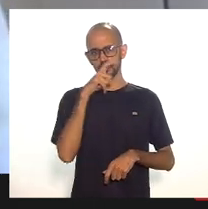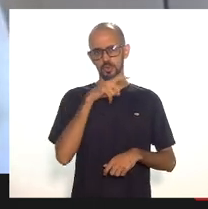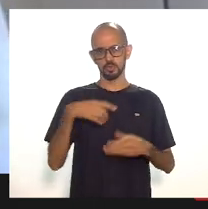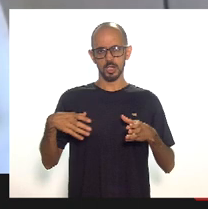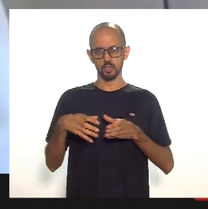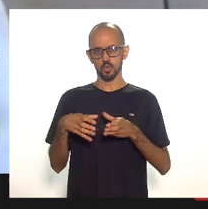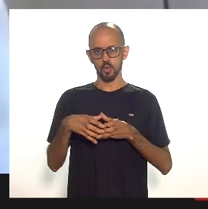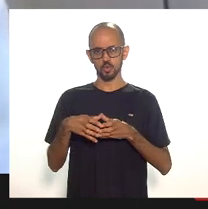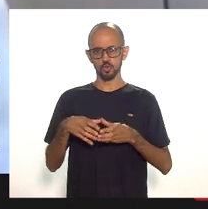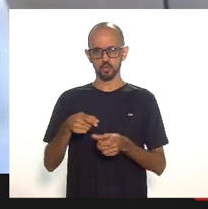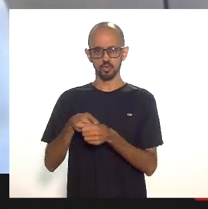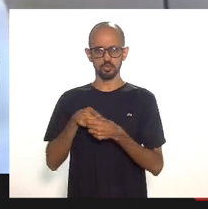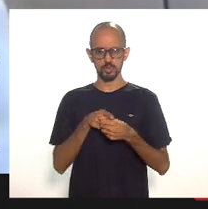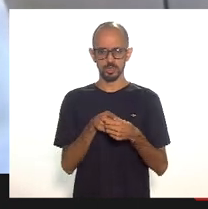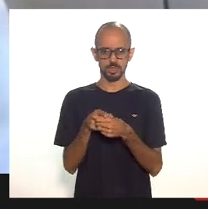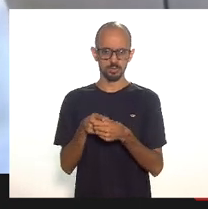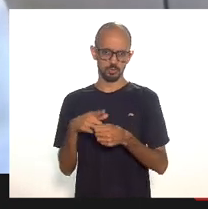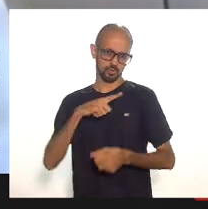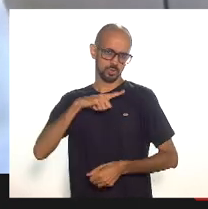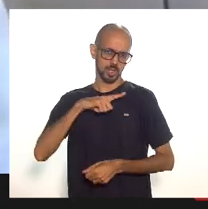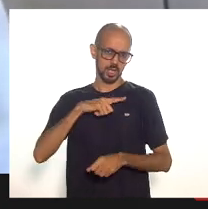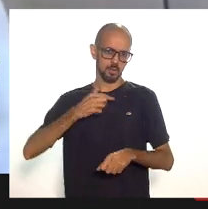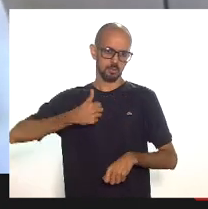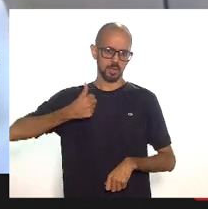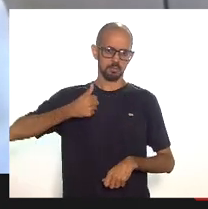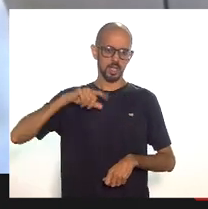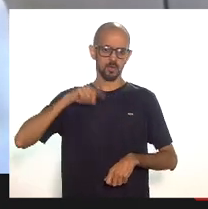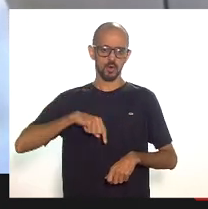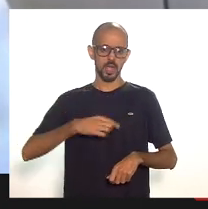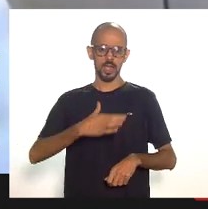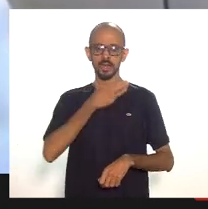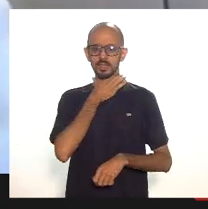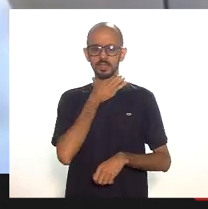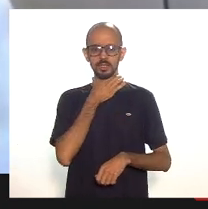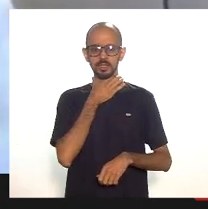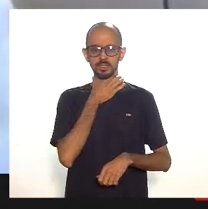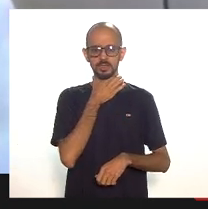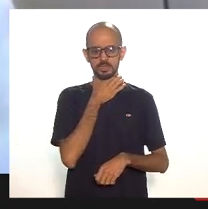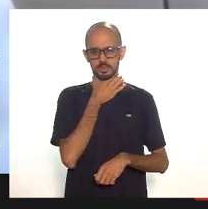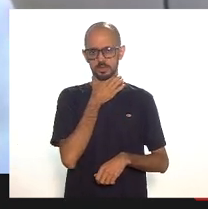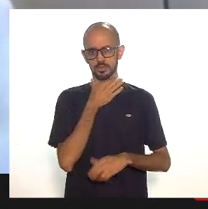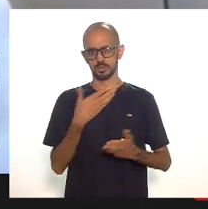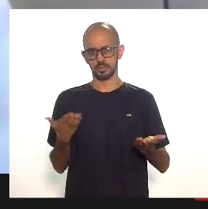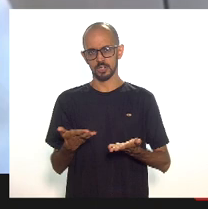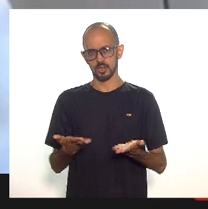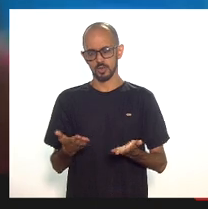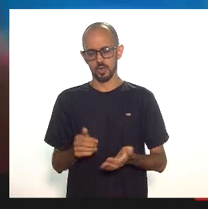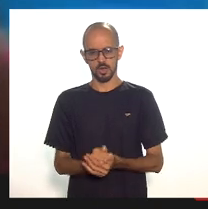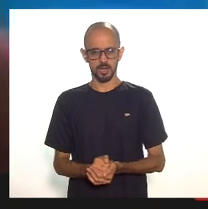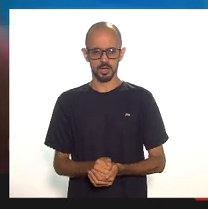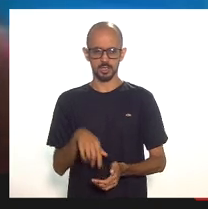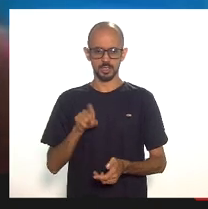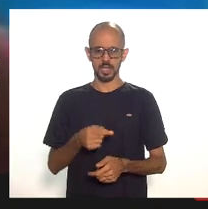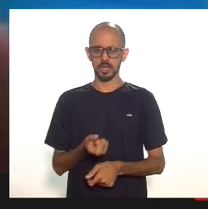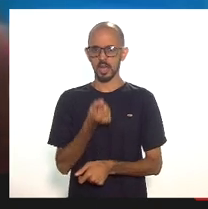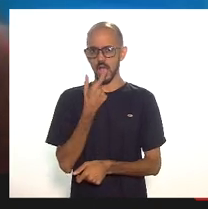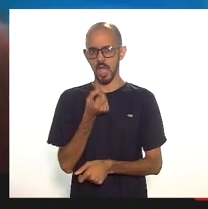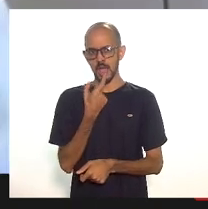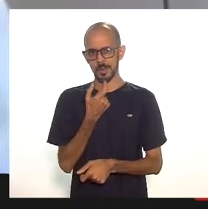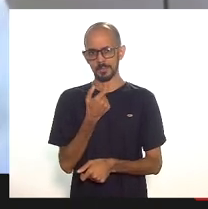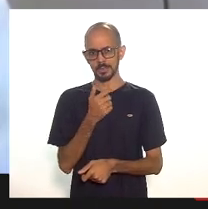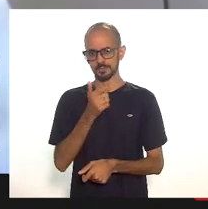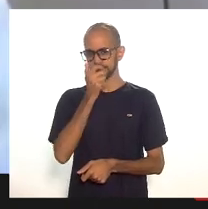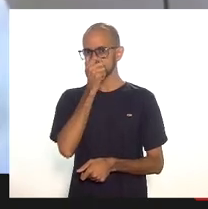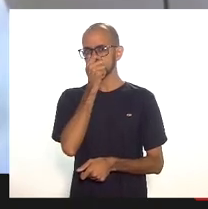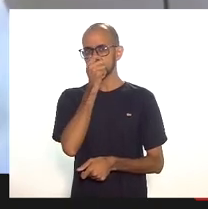tem tido. O primeiro elemento importante é em relação à crise que a gente tem vivido de medicamentos de intubação